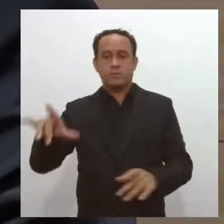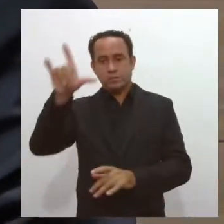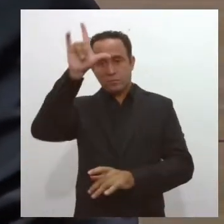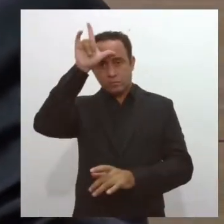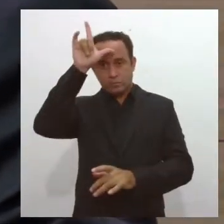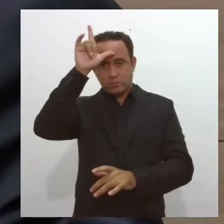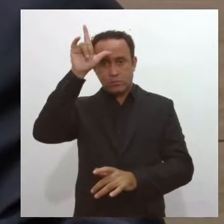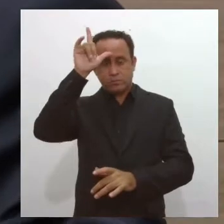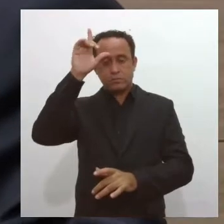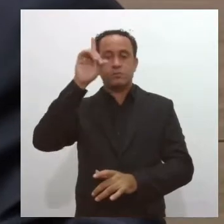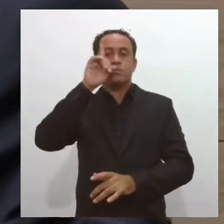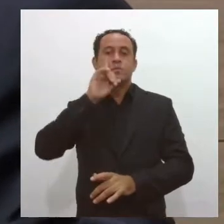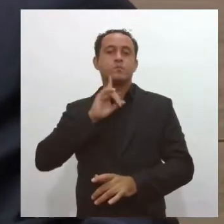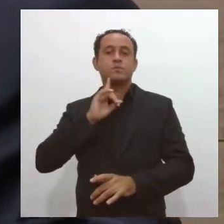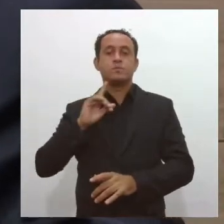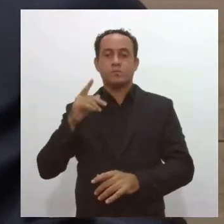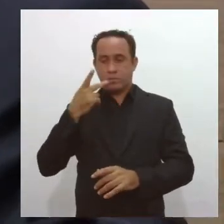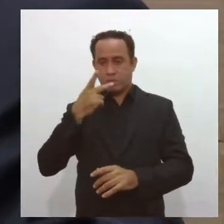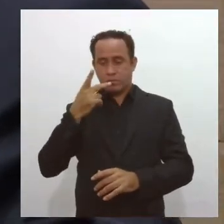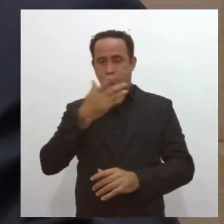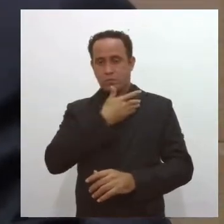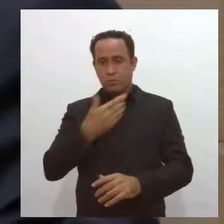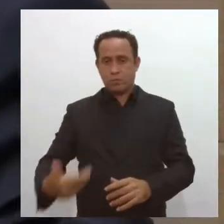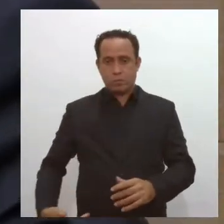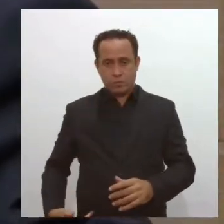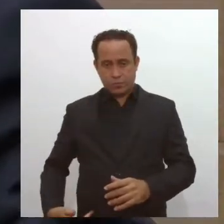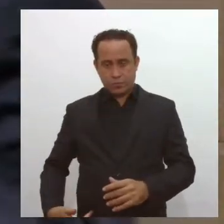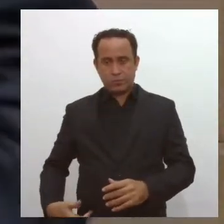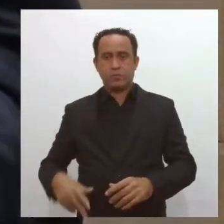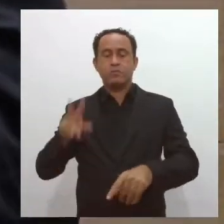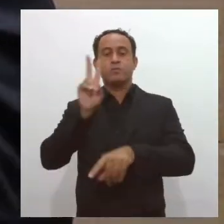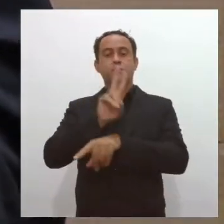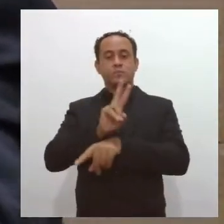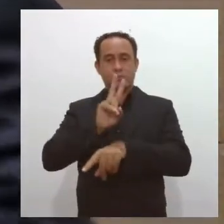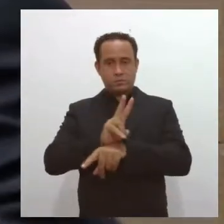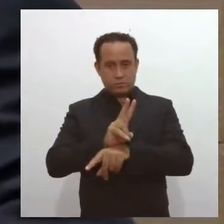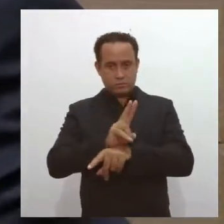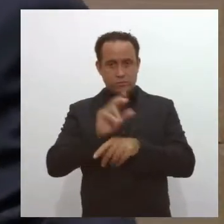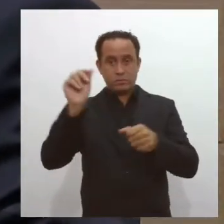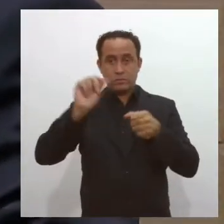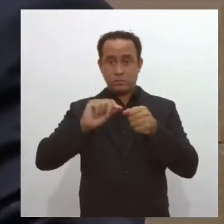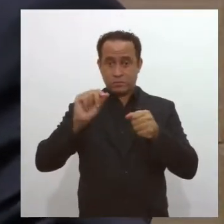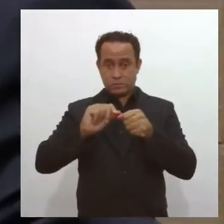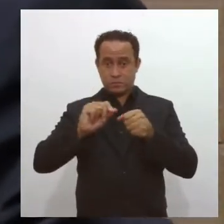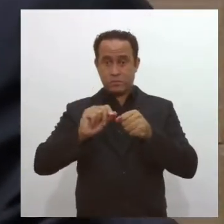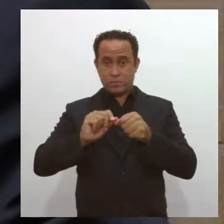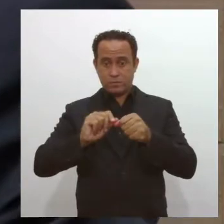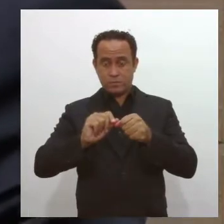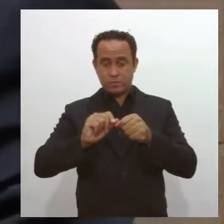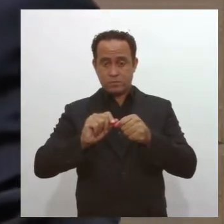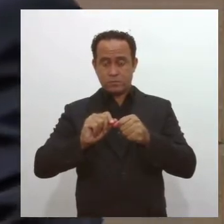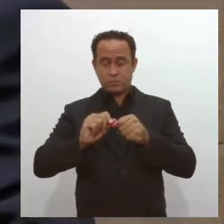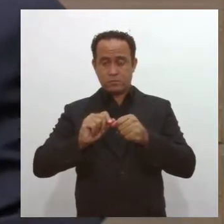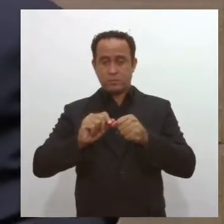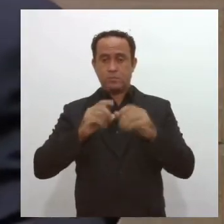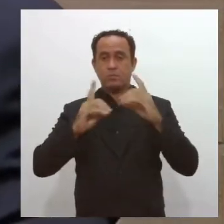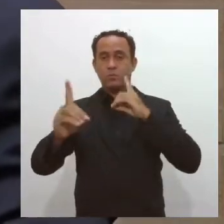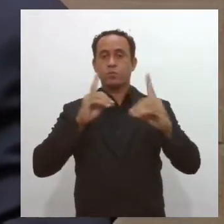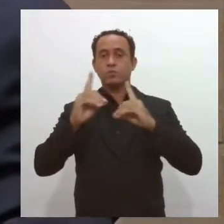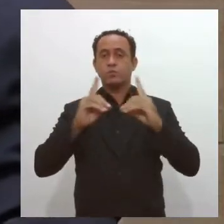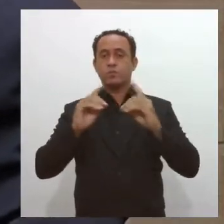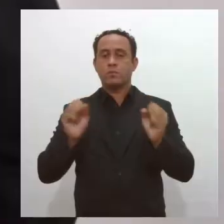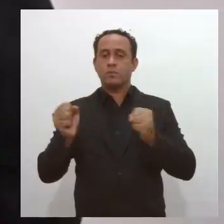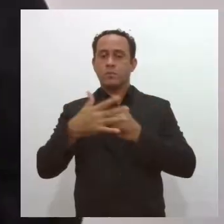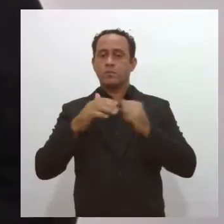na casa, o deputado Zezinho Sobral, em seu pronunciamento, defendeu que se construa um cenário de estabilidade e diálogo para o enfrentamento